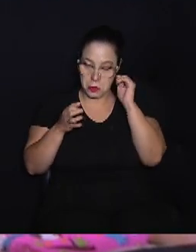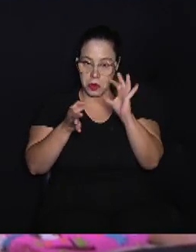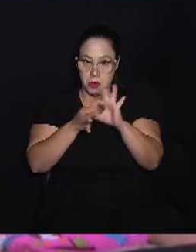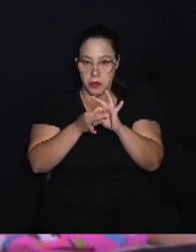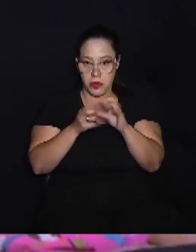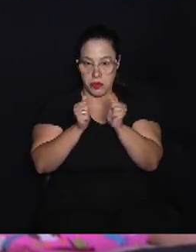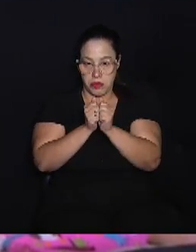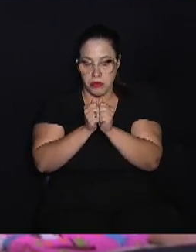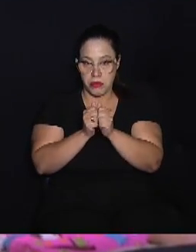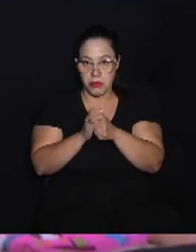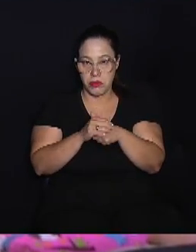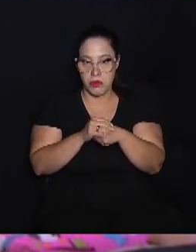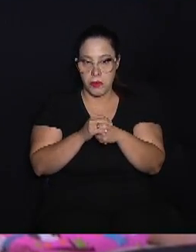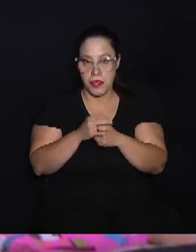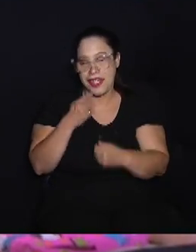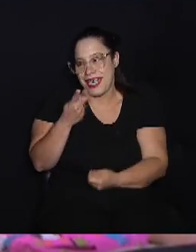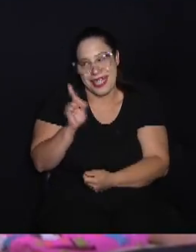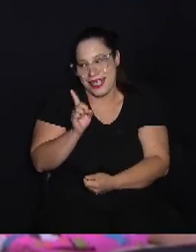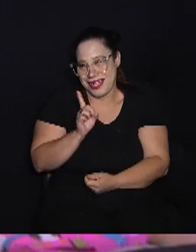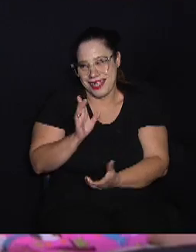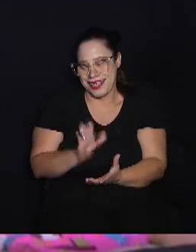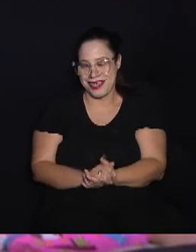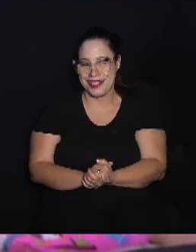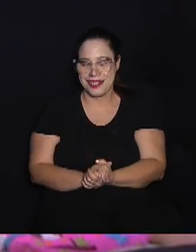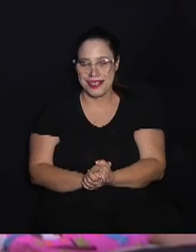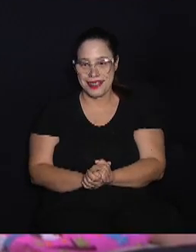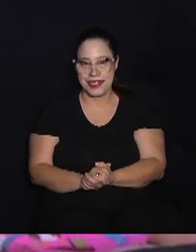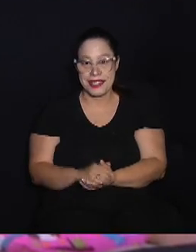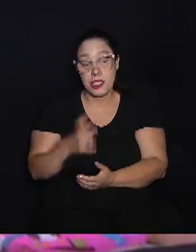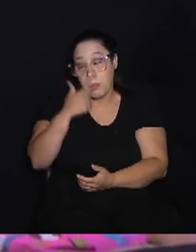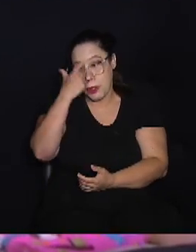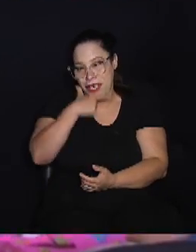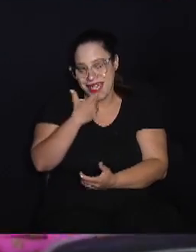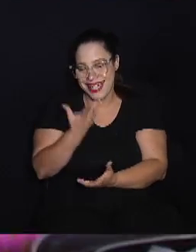dois. Só que esse daqui não fala. Mas ele tem uma carinha.